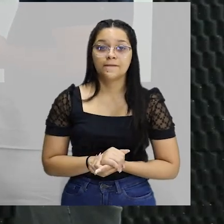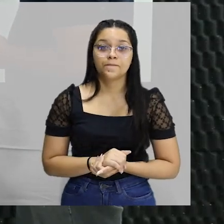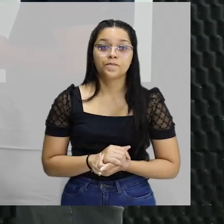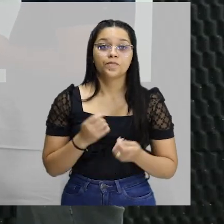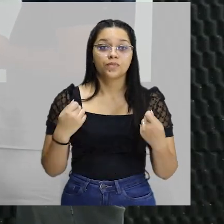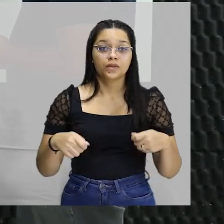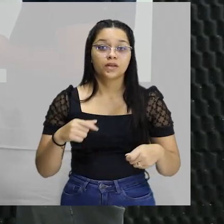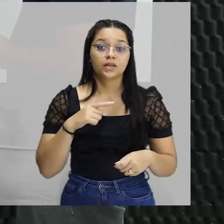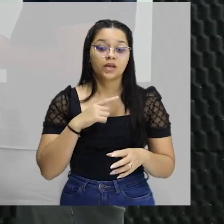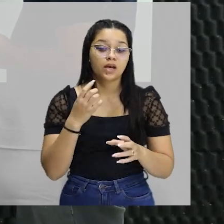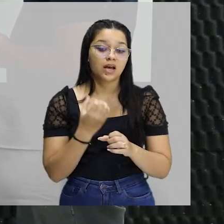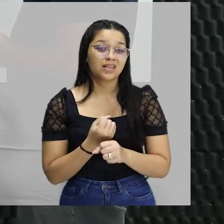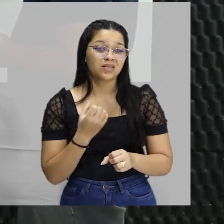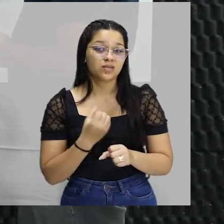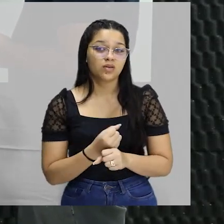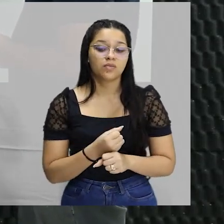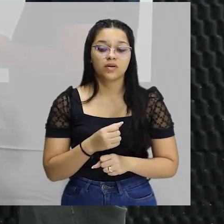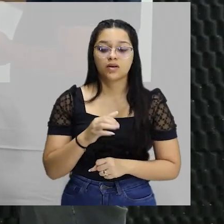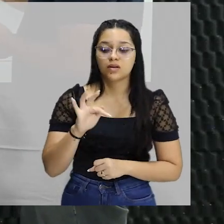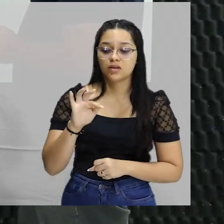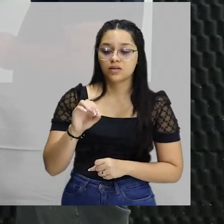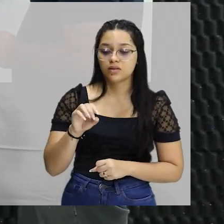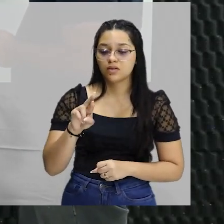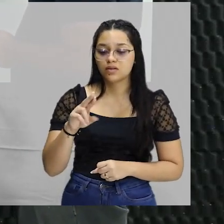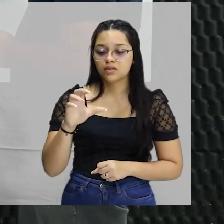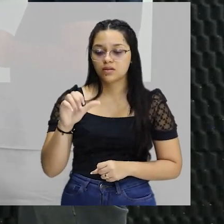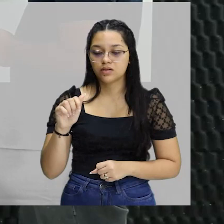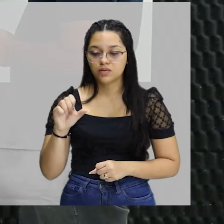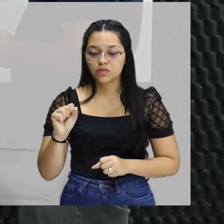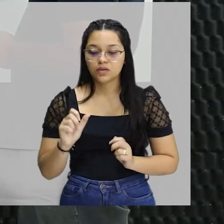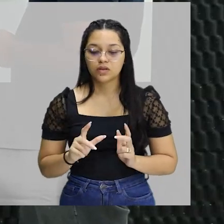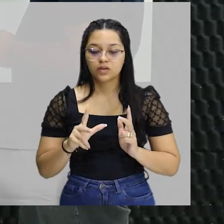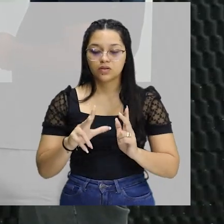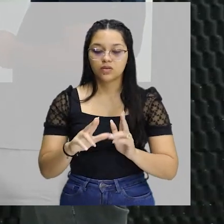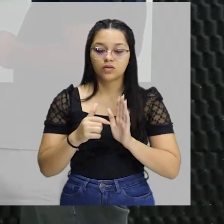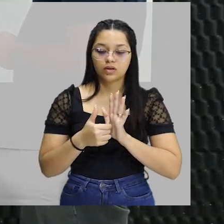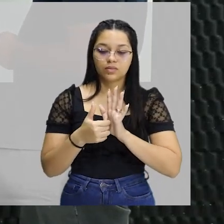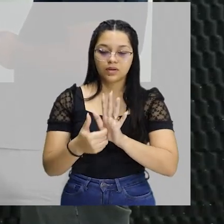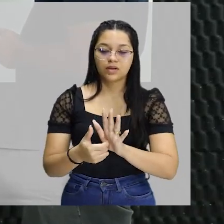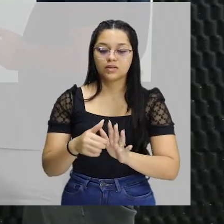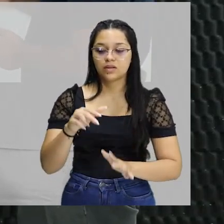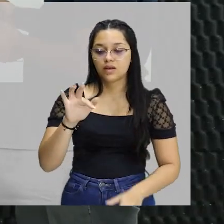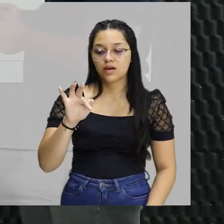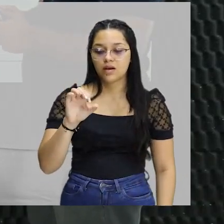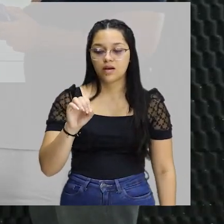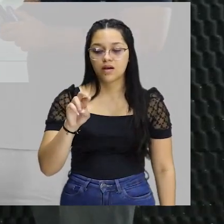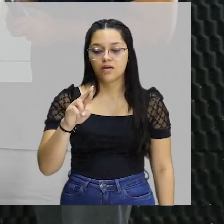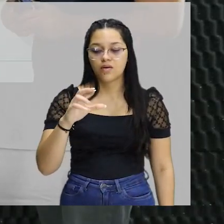tenho que ter a soma dessas forças do jeito em que aparece, né, que é a força peso,